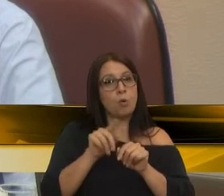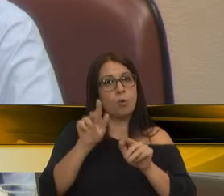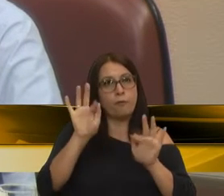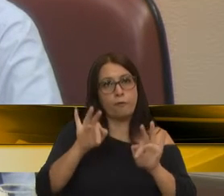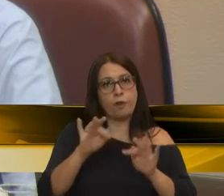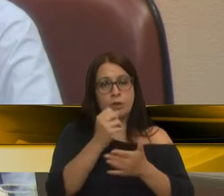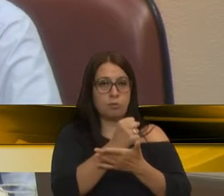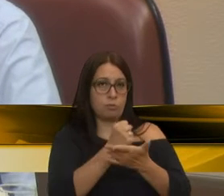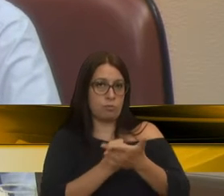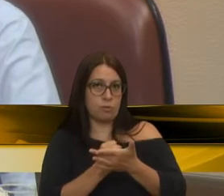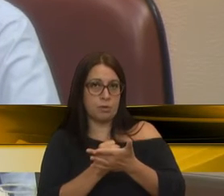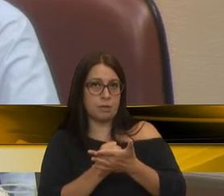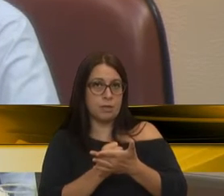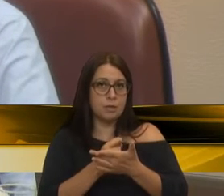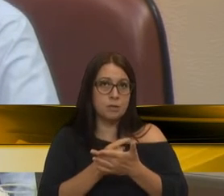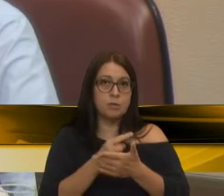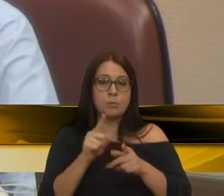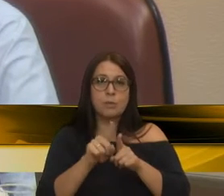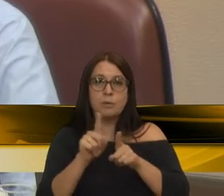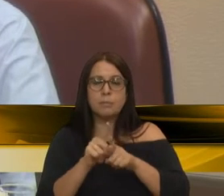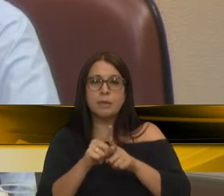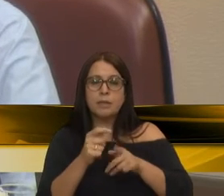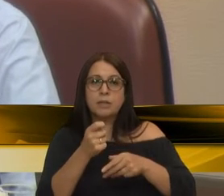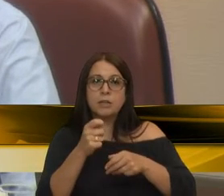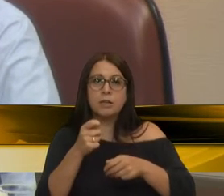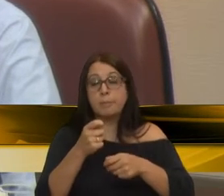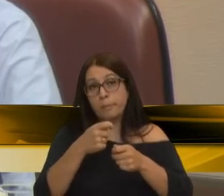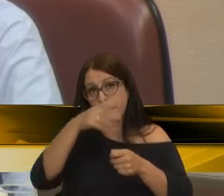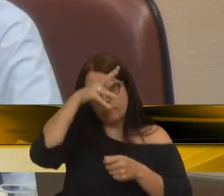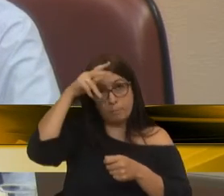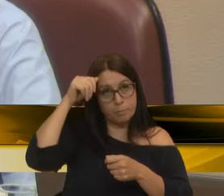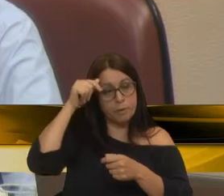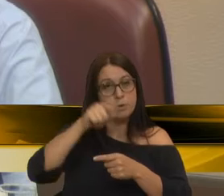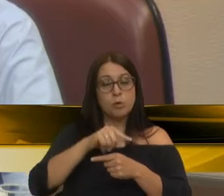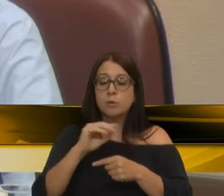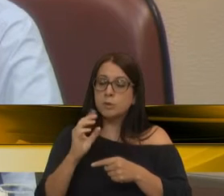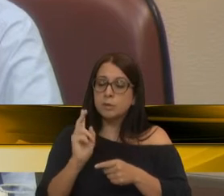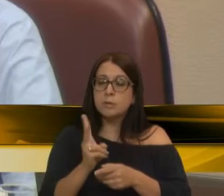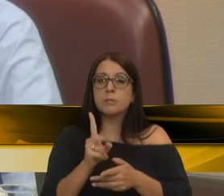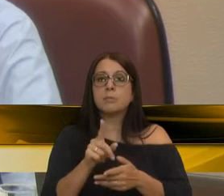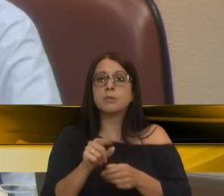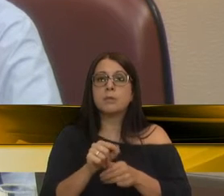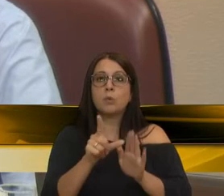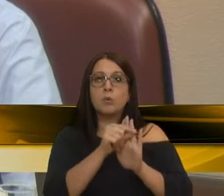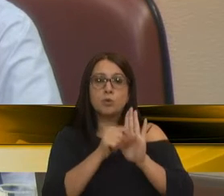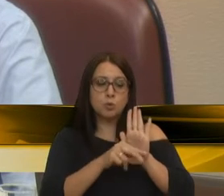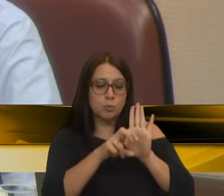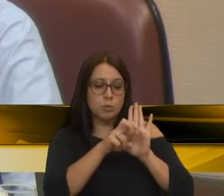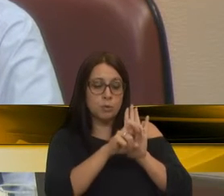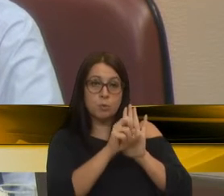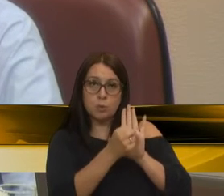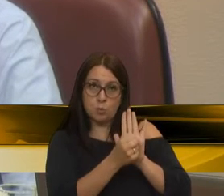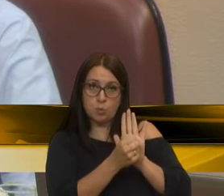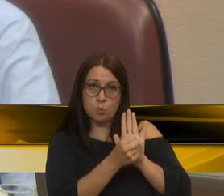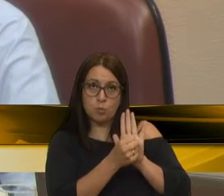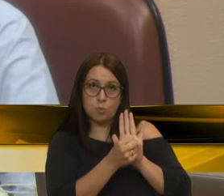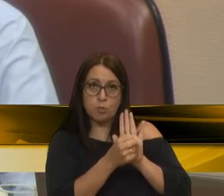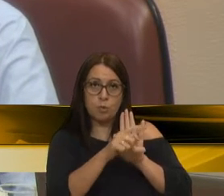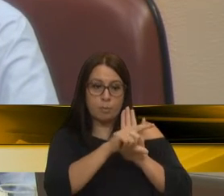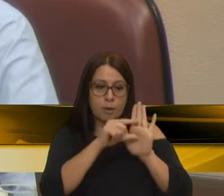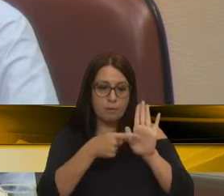de forma unilateral pela administração pública todavia o artigo 58 parágrafo